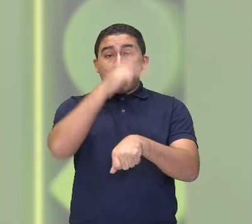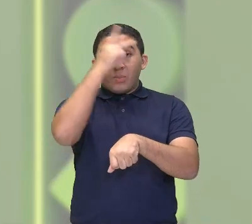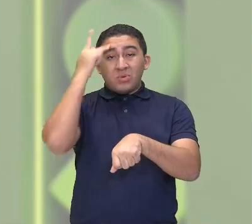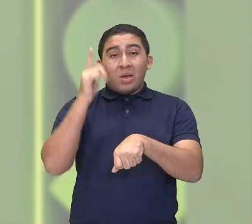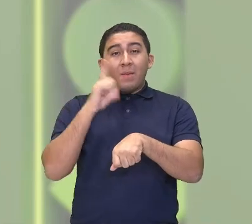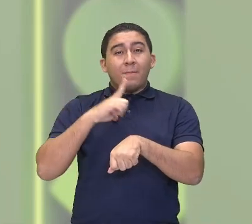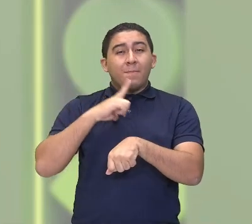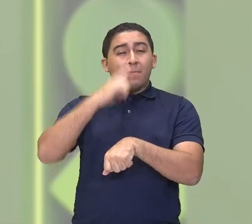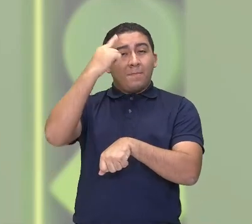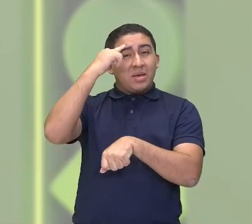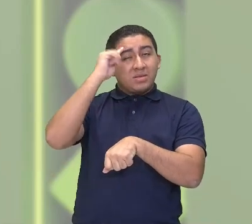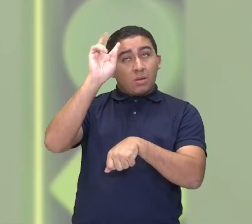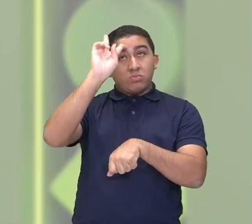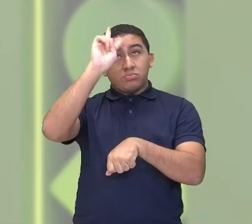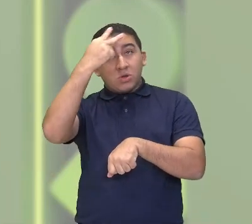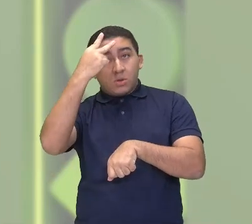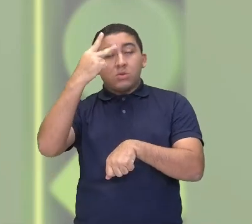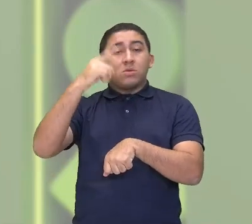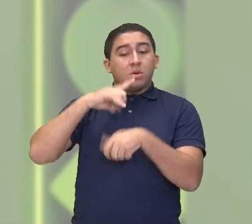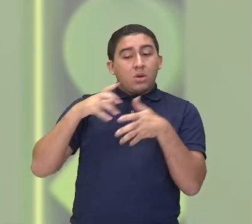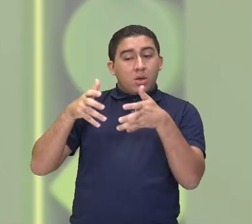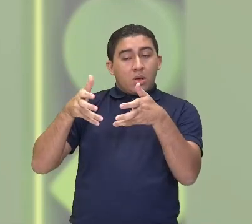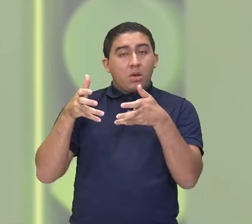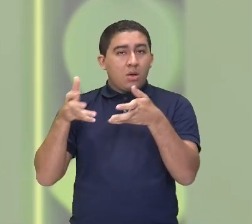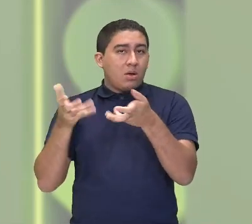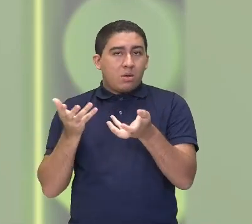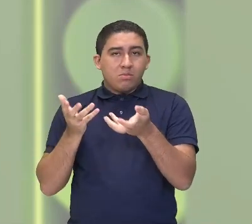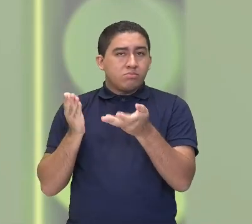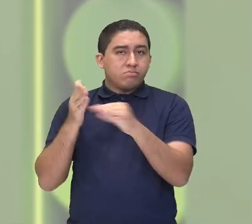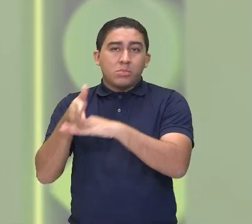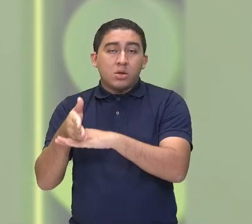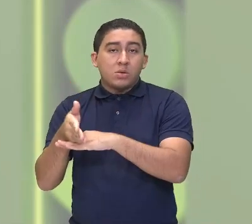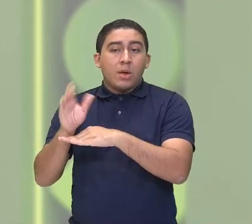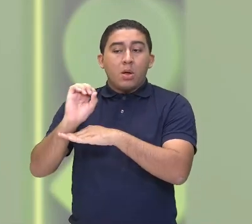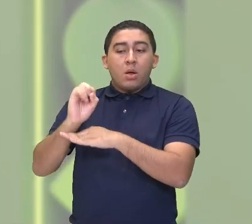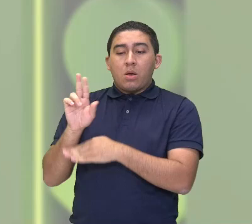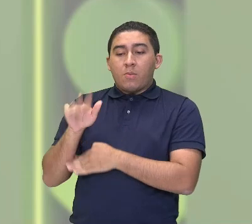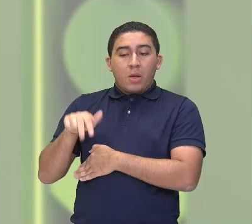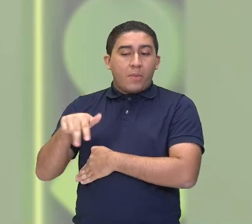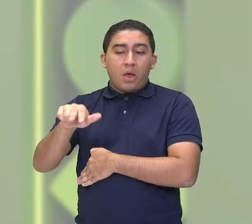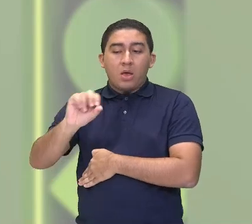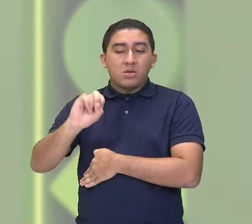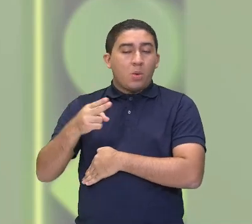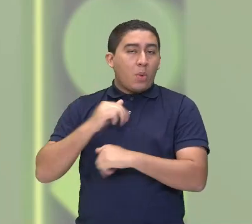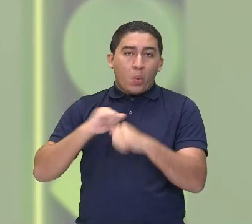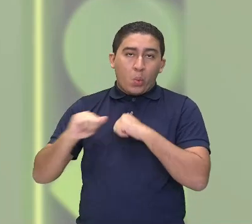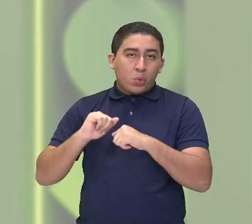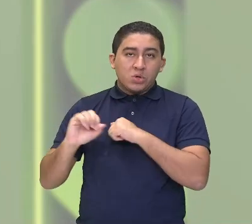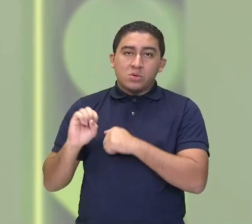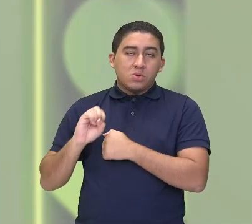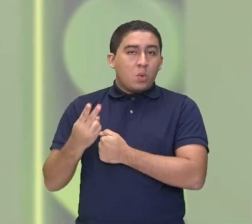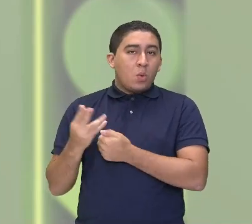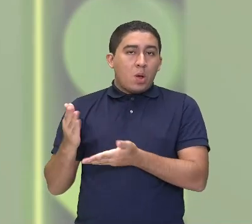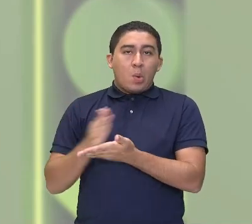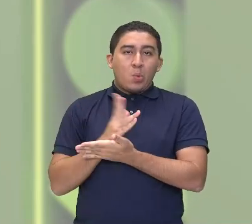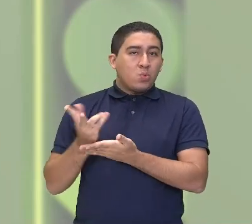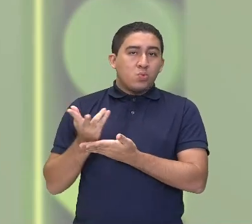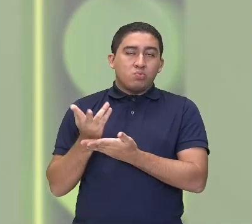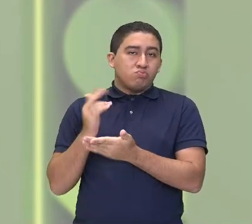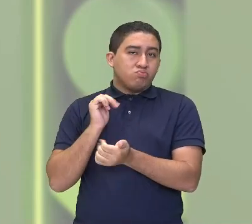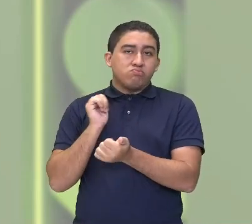resolve se dedicar a uma atividade física, seja uma simples caminhada, ou uma corrida, ou até mesmo algo mais intenso, né,